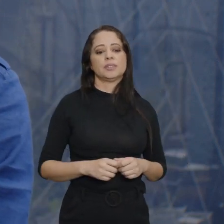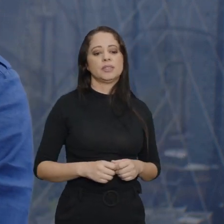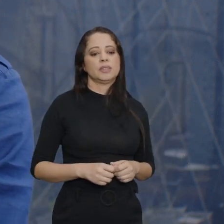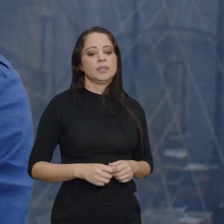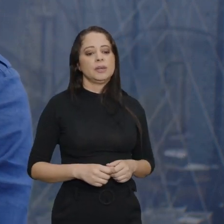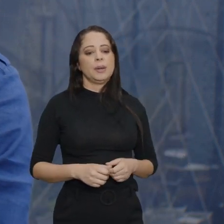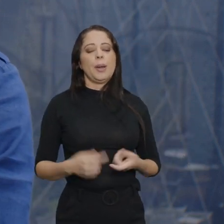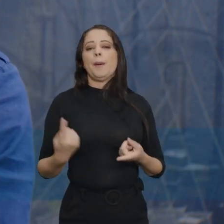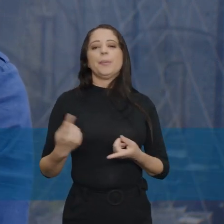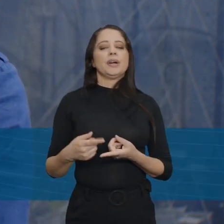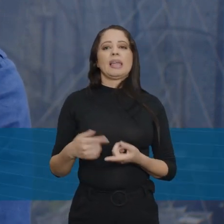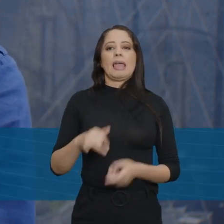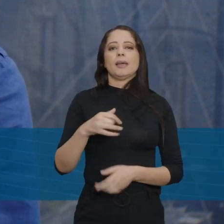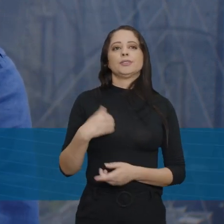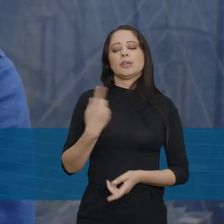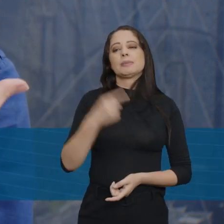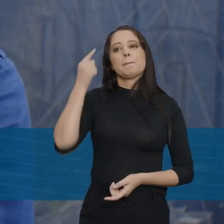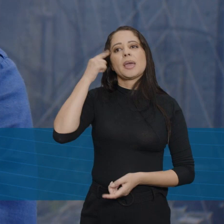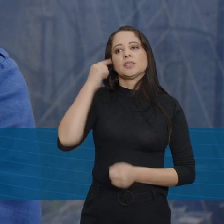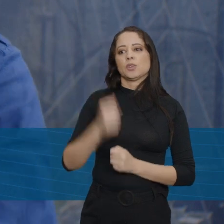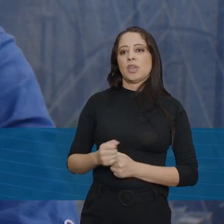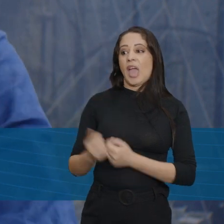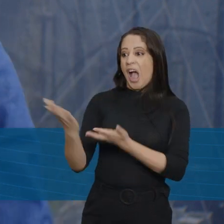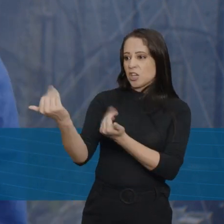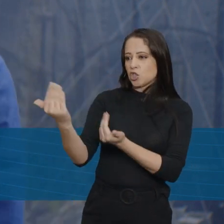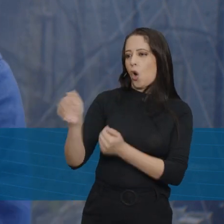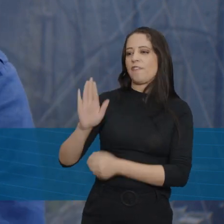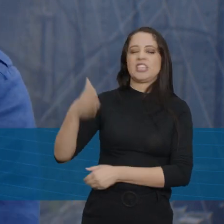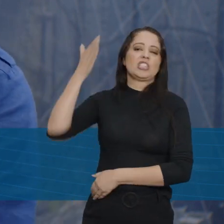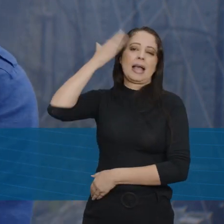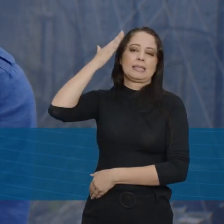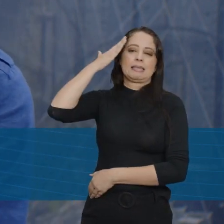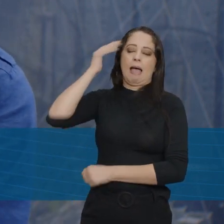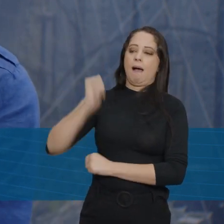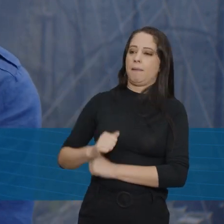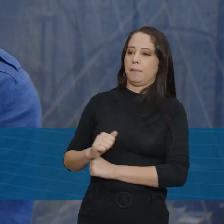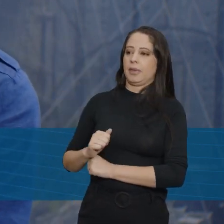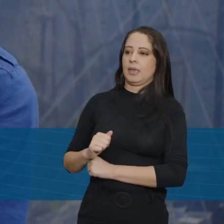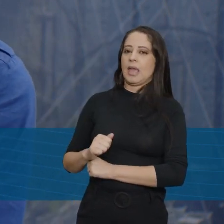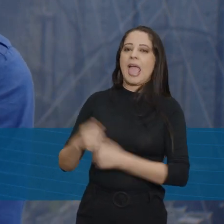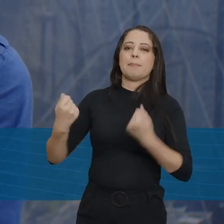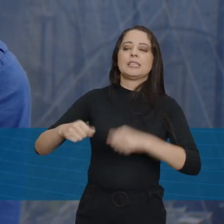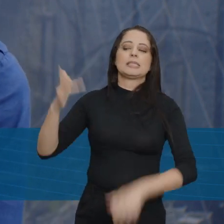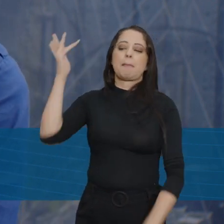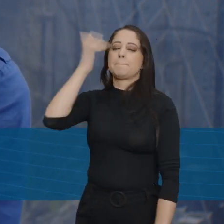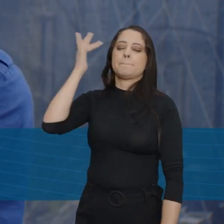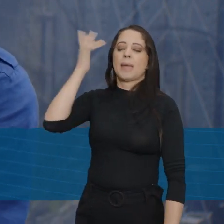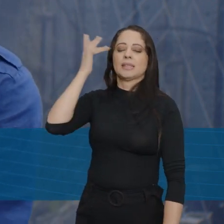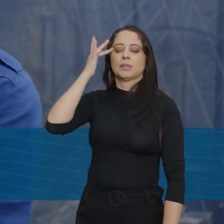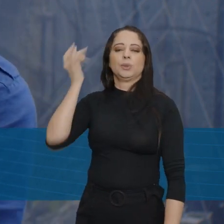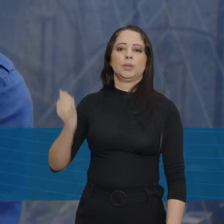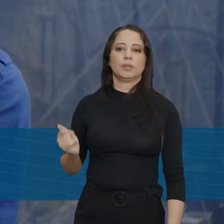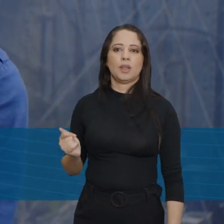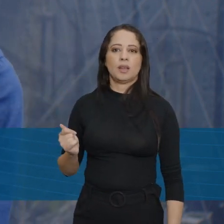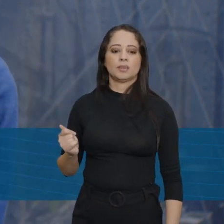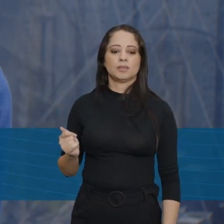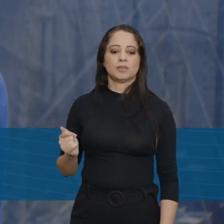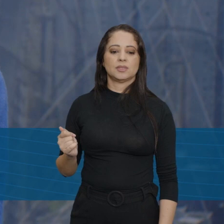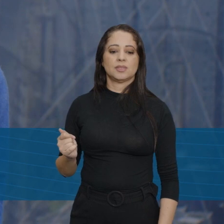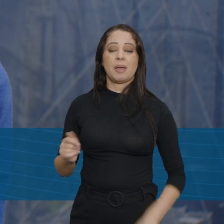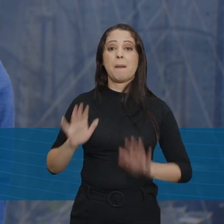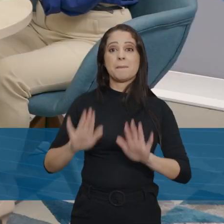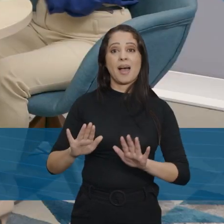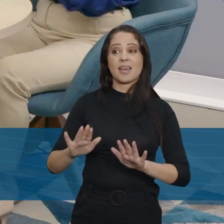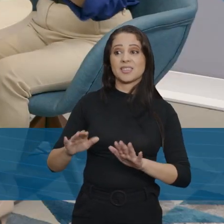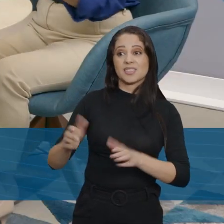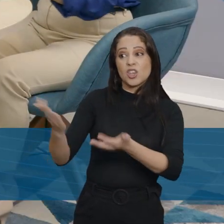gente espera que, como eles já compreendem, eles já querem sair, já querem fazer as coisas, a gente espera que eles tenham uma maturidade muito